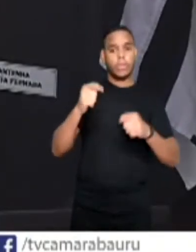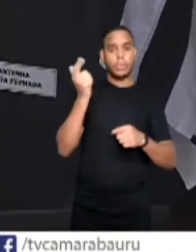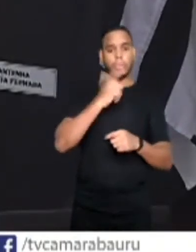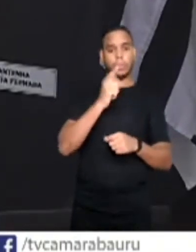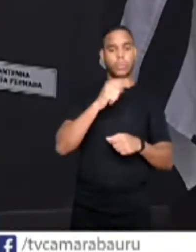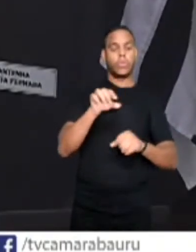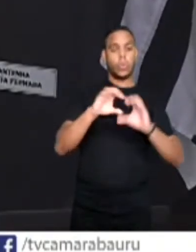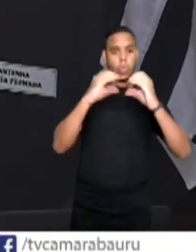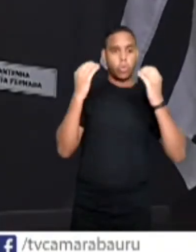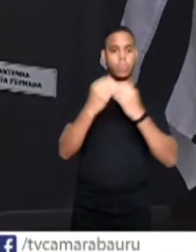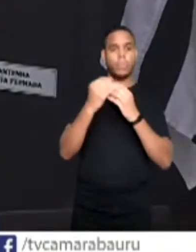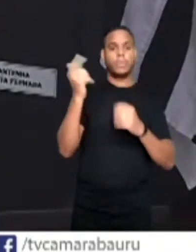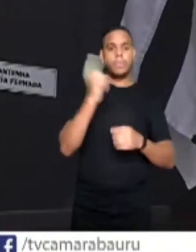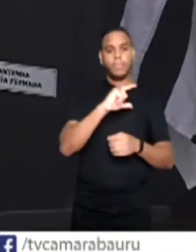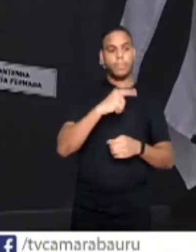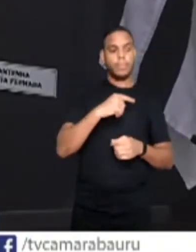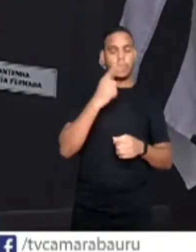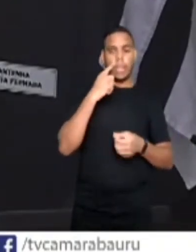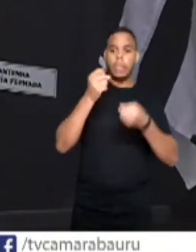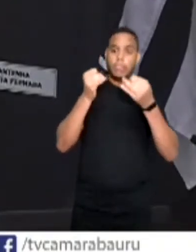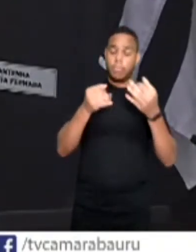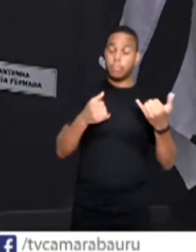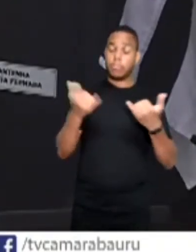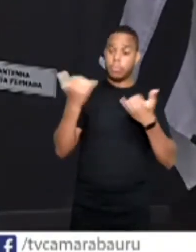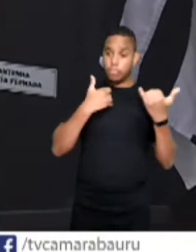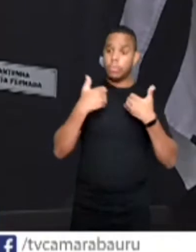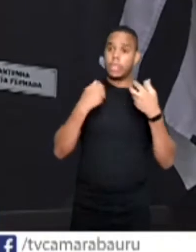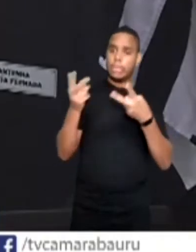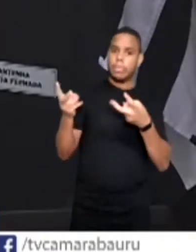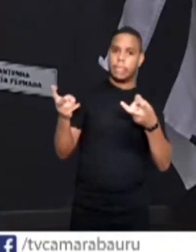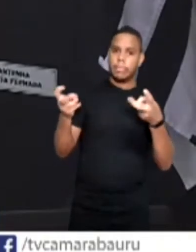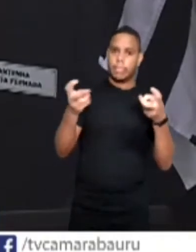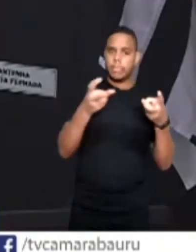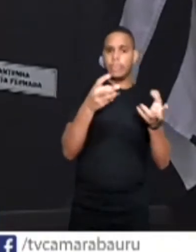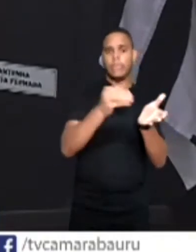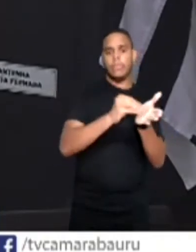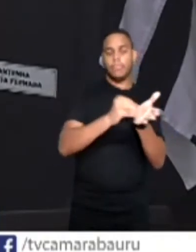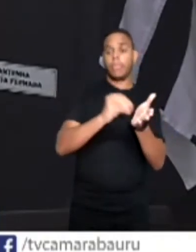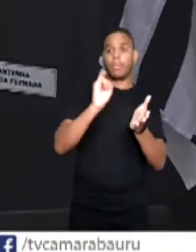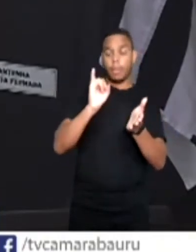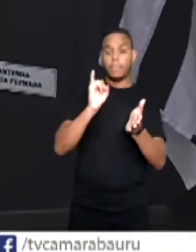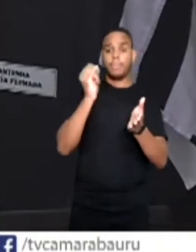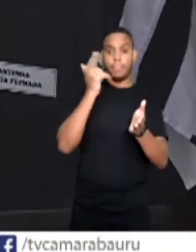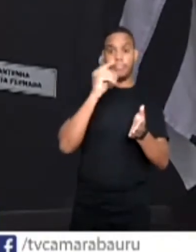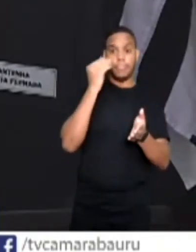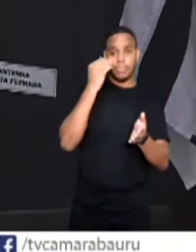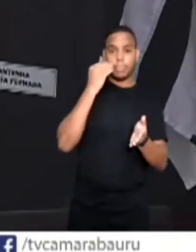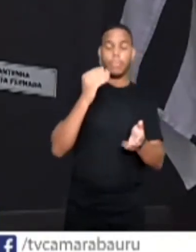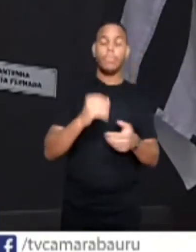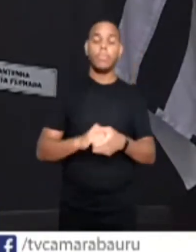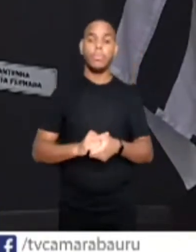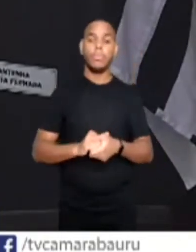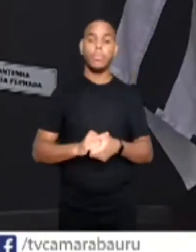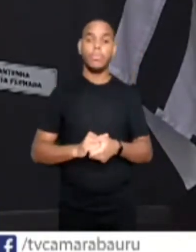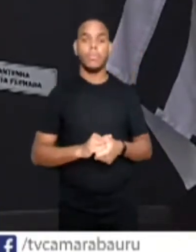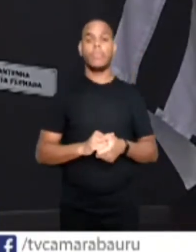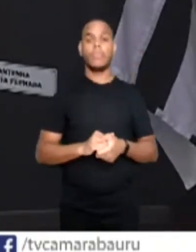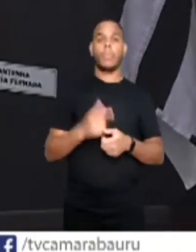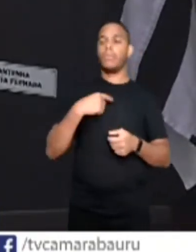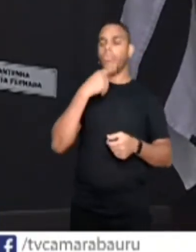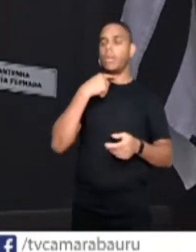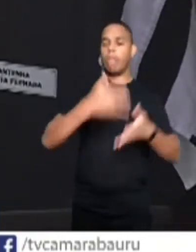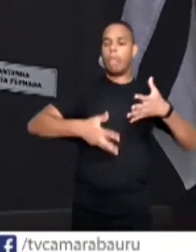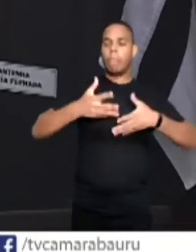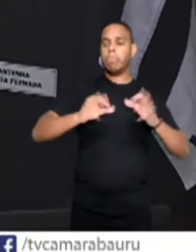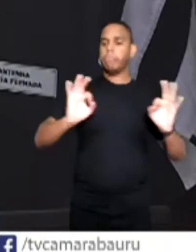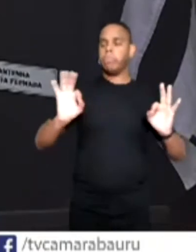tem apontado e percebido, que agindo dessa linha, não tem por que fazer um desserviço.